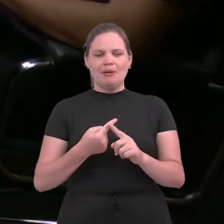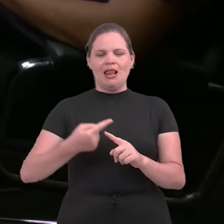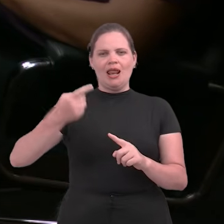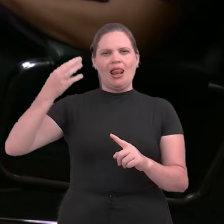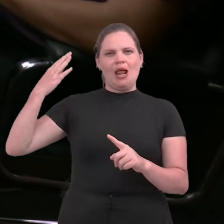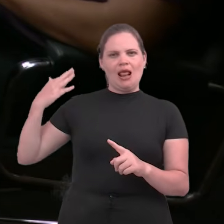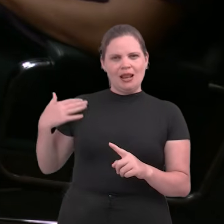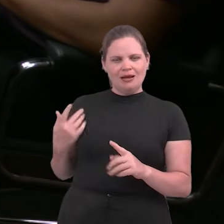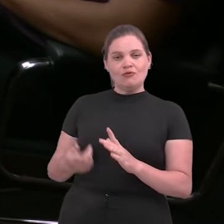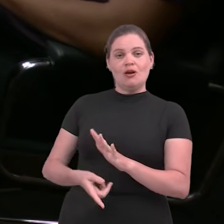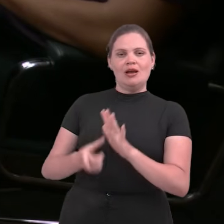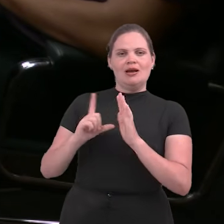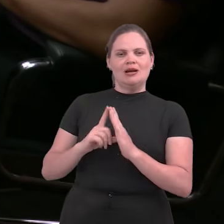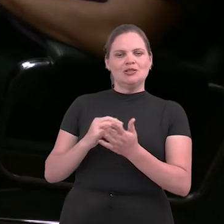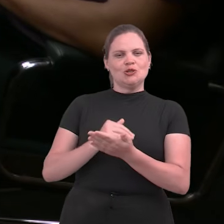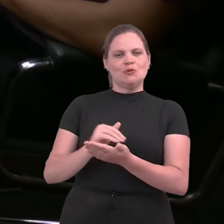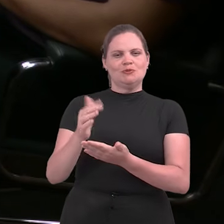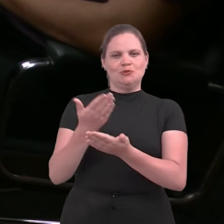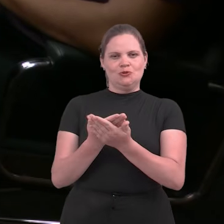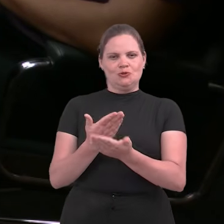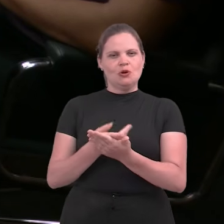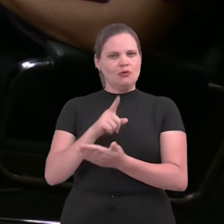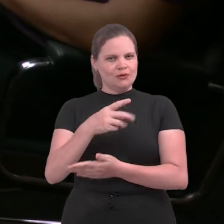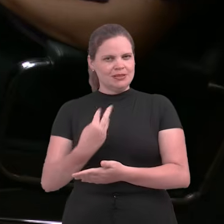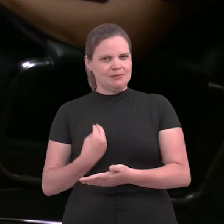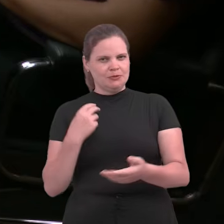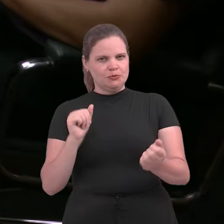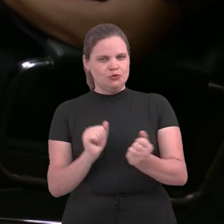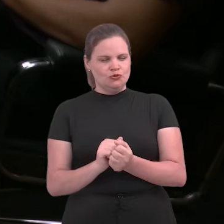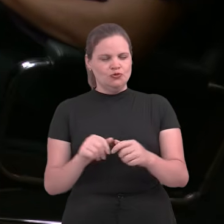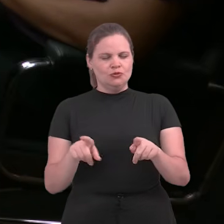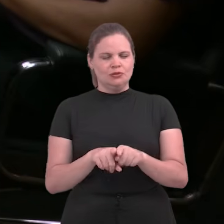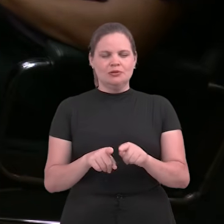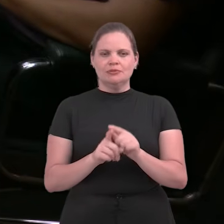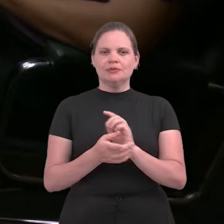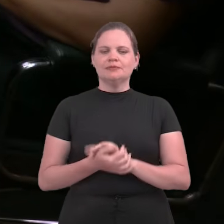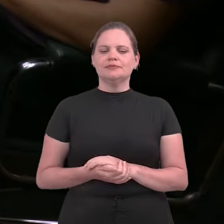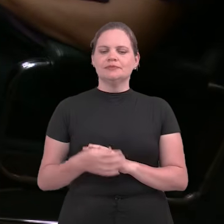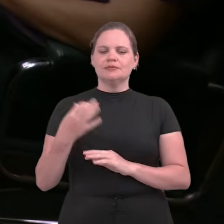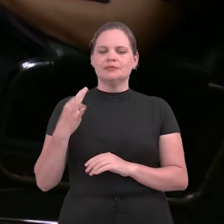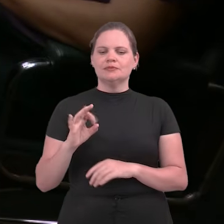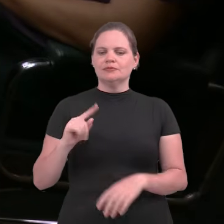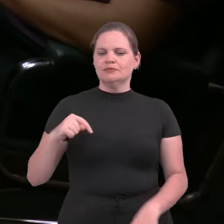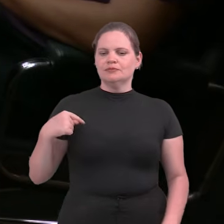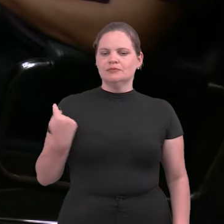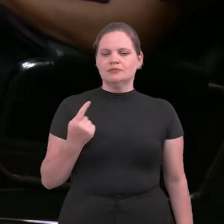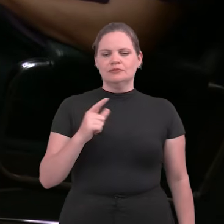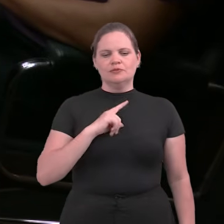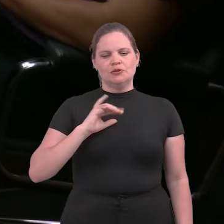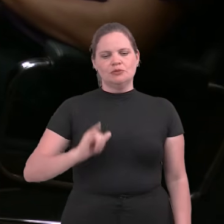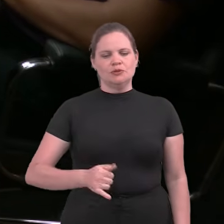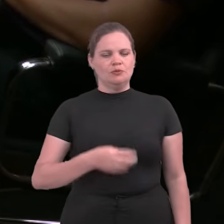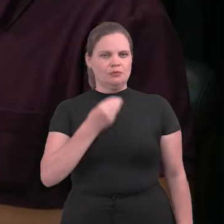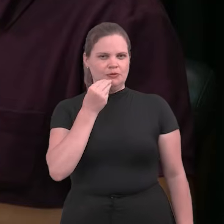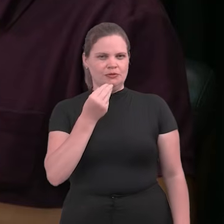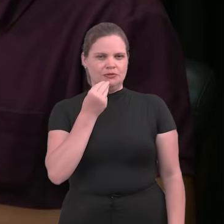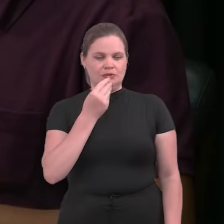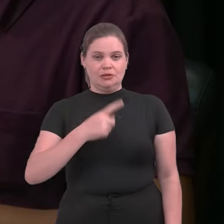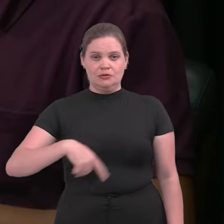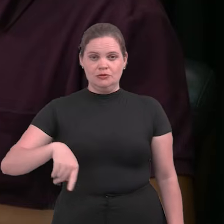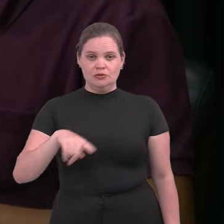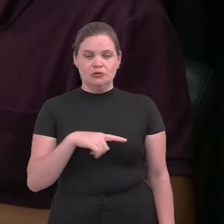anos atrás, né? Luiz participou desse processo também, juntamente com o José, Luiz? Isso, tivemos a oportunidade de